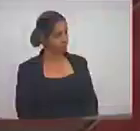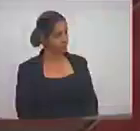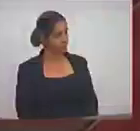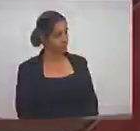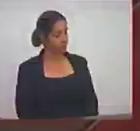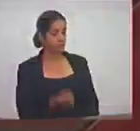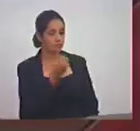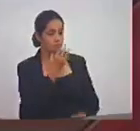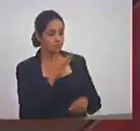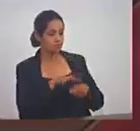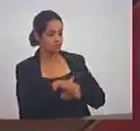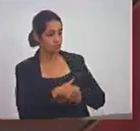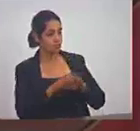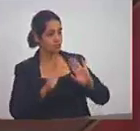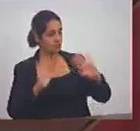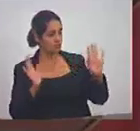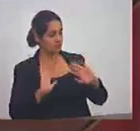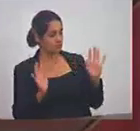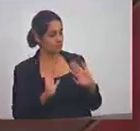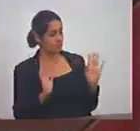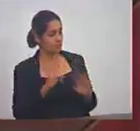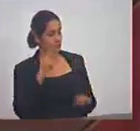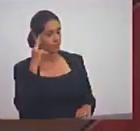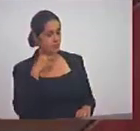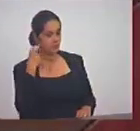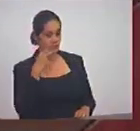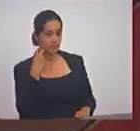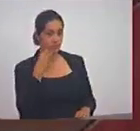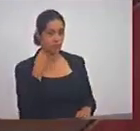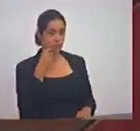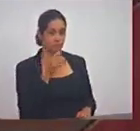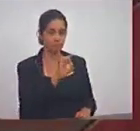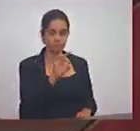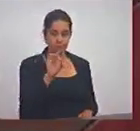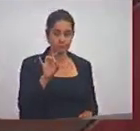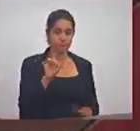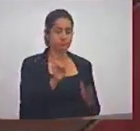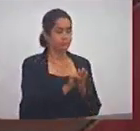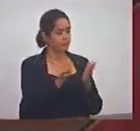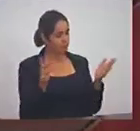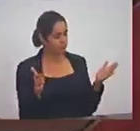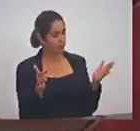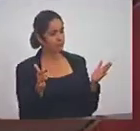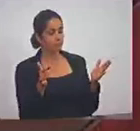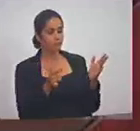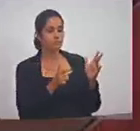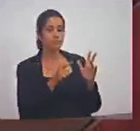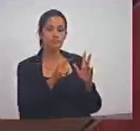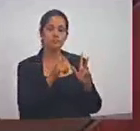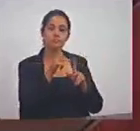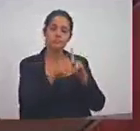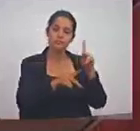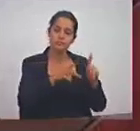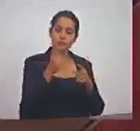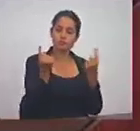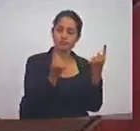Boa noite, senhor presidente. Boa noite a todos os vereadores, à imprensa, ao público presente.